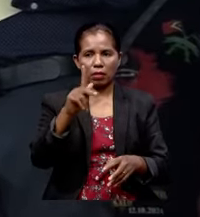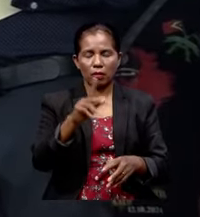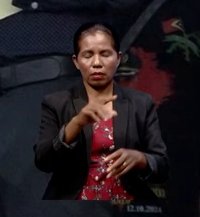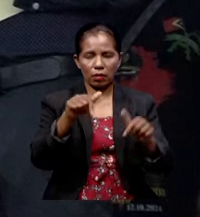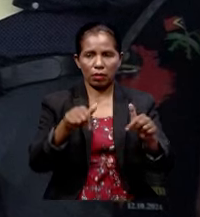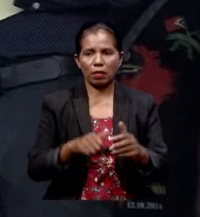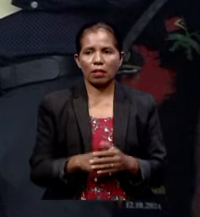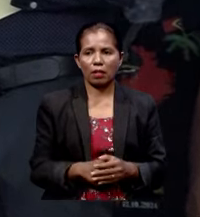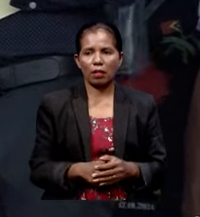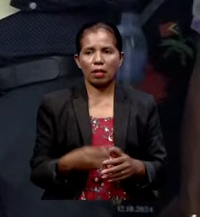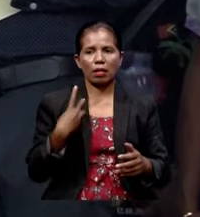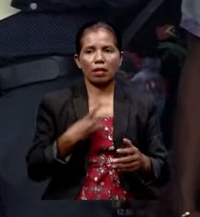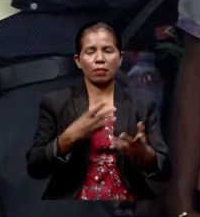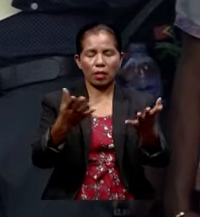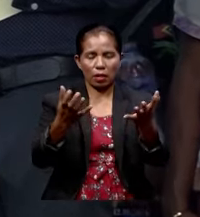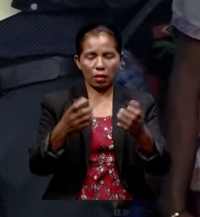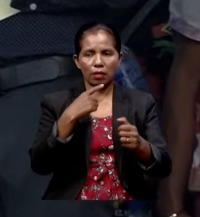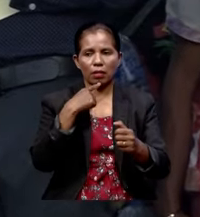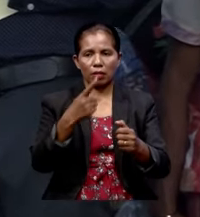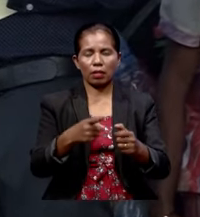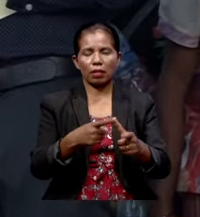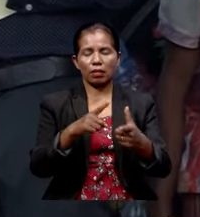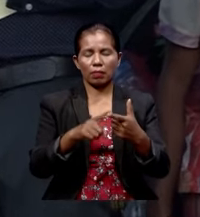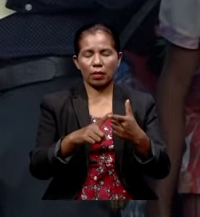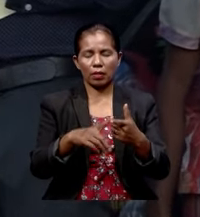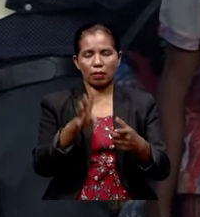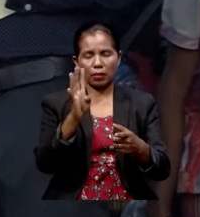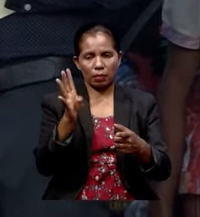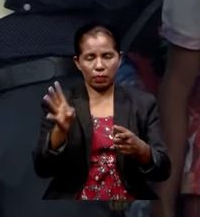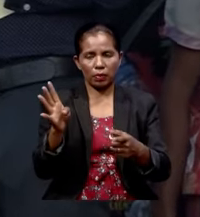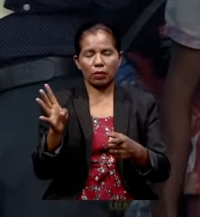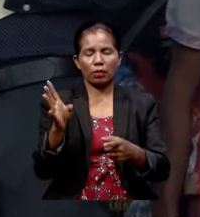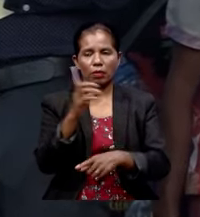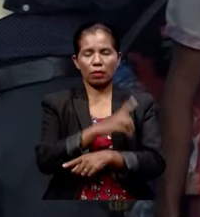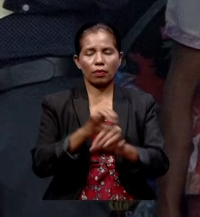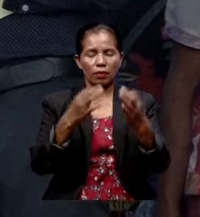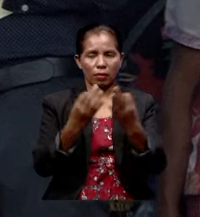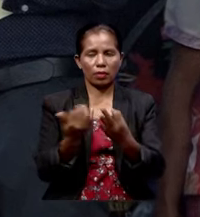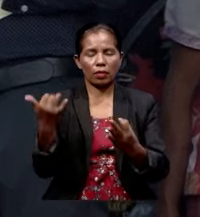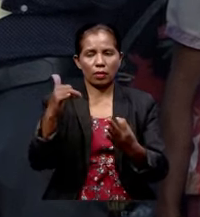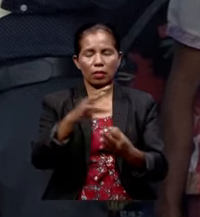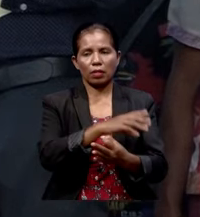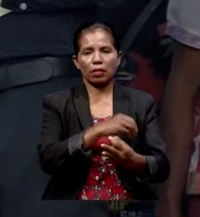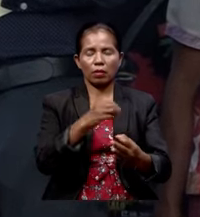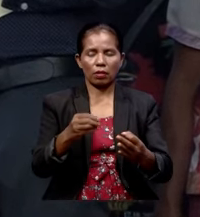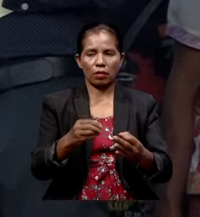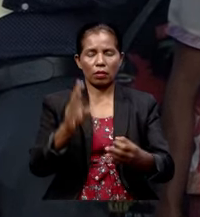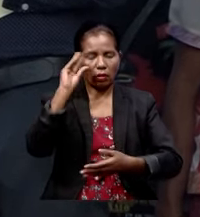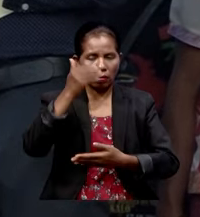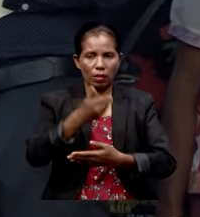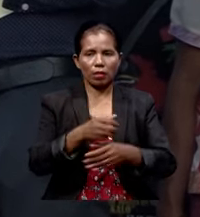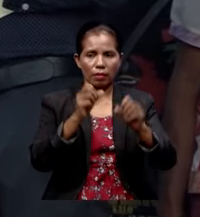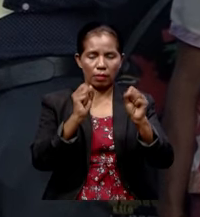ele leva a cara catete, e depois de 40 dias, família Sira, ele ou antiga Sira,